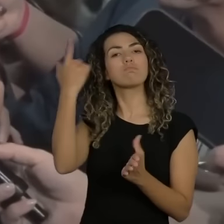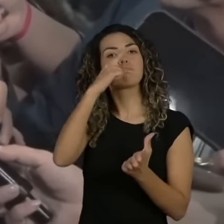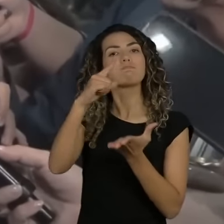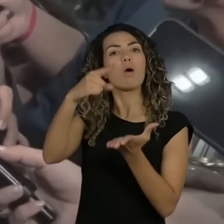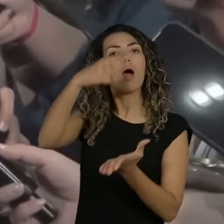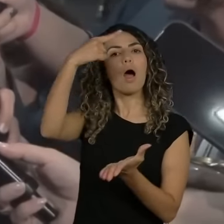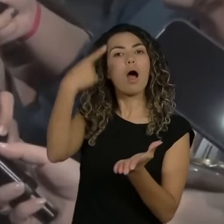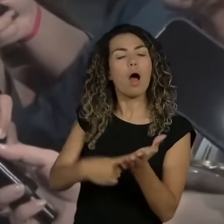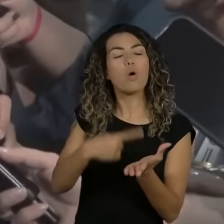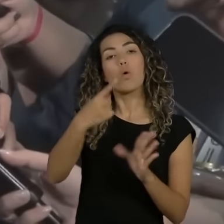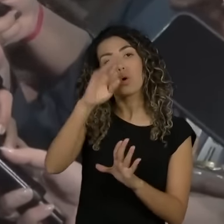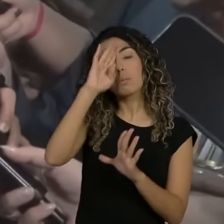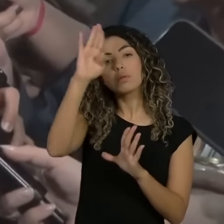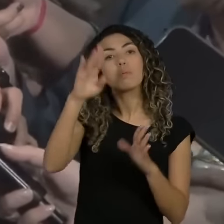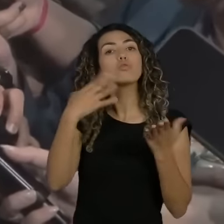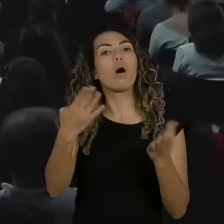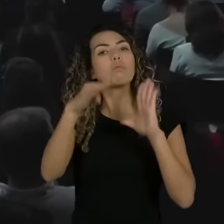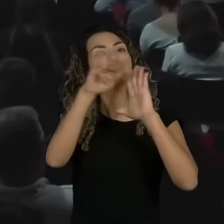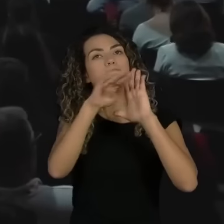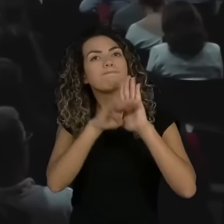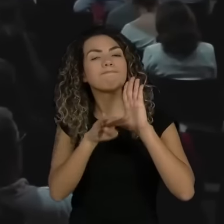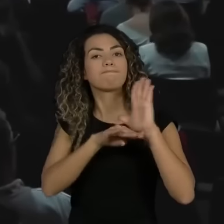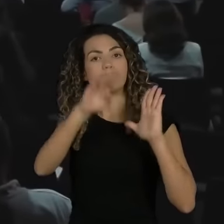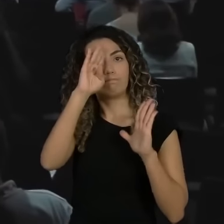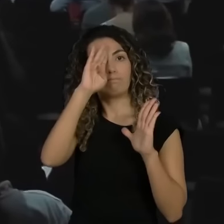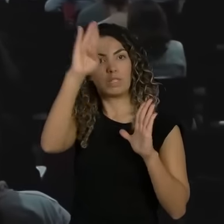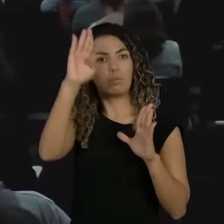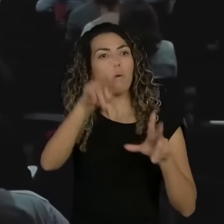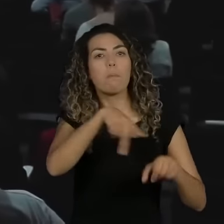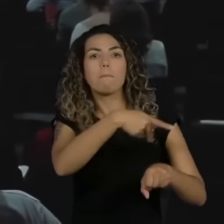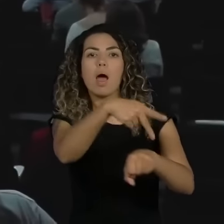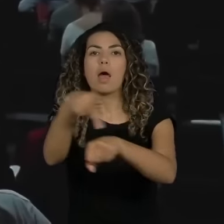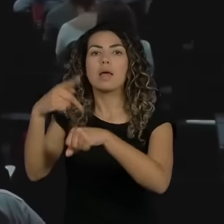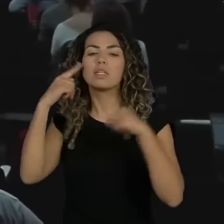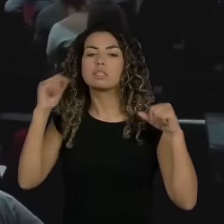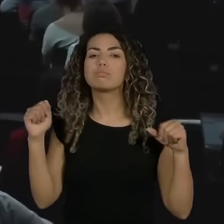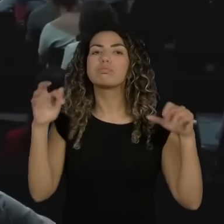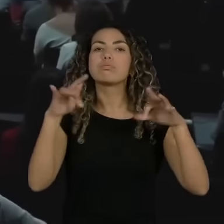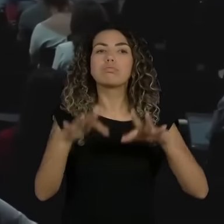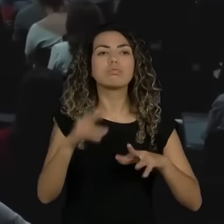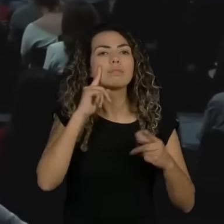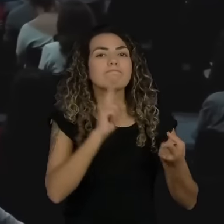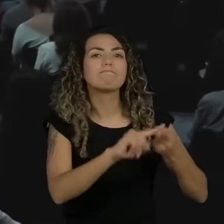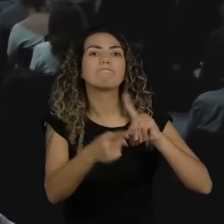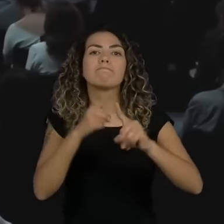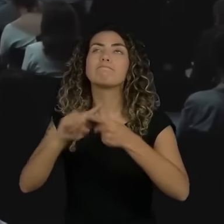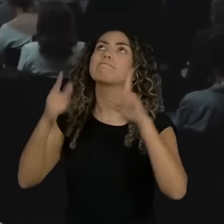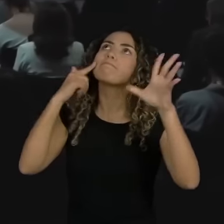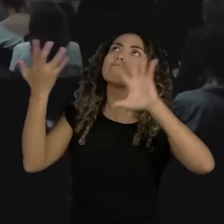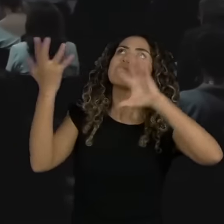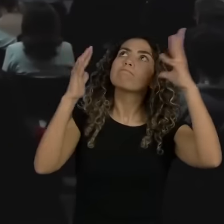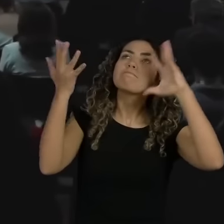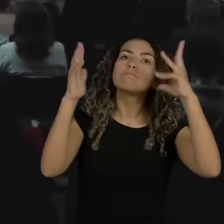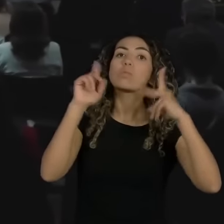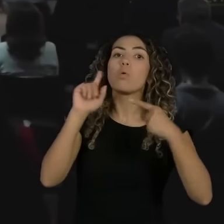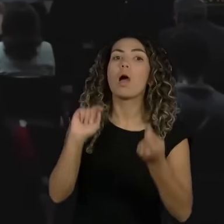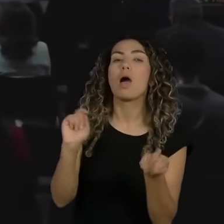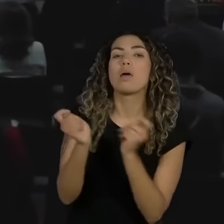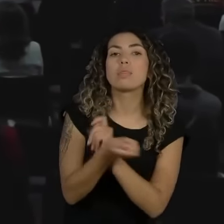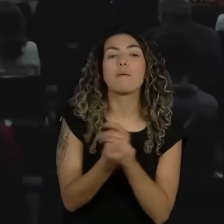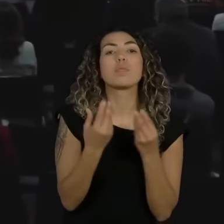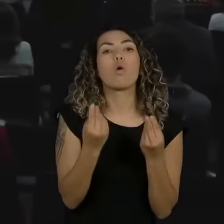sobre a agenda básica do encontro. As nações discutem o processo de adaptação às mudanças climáticas e a